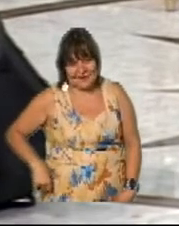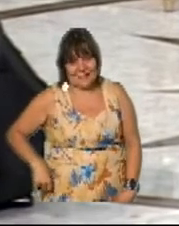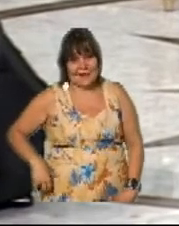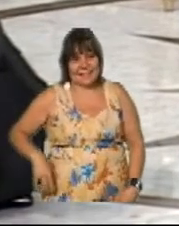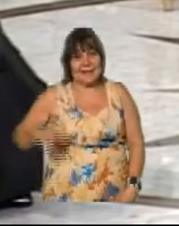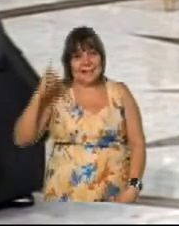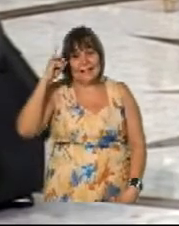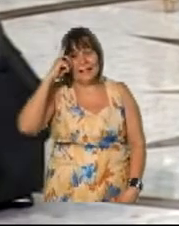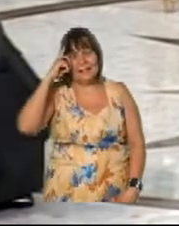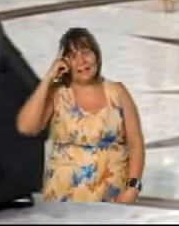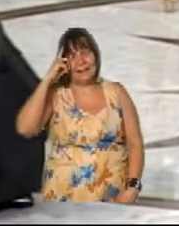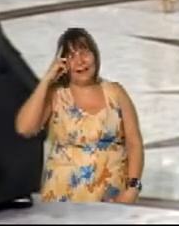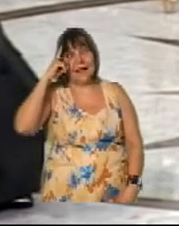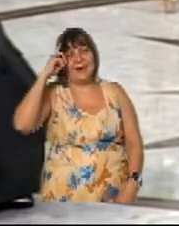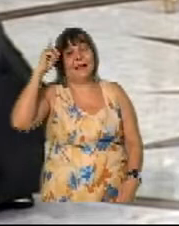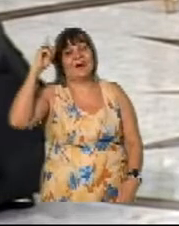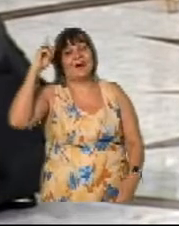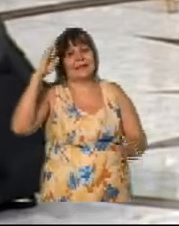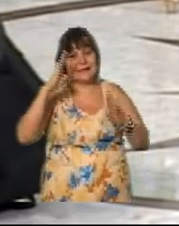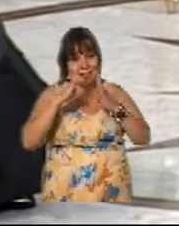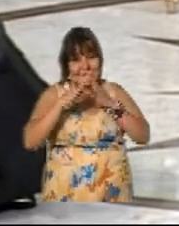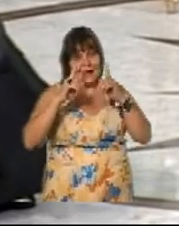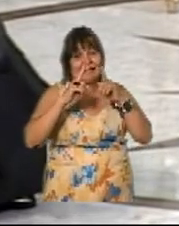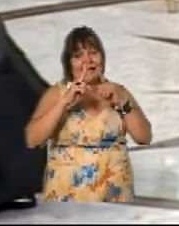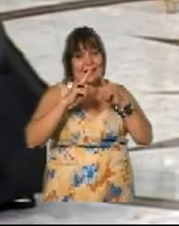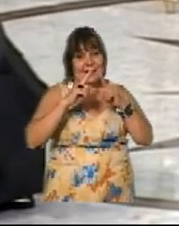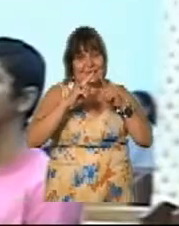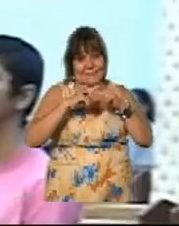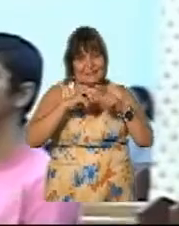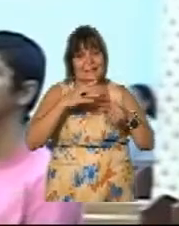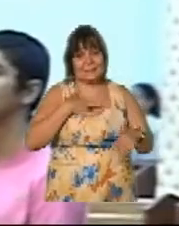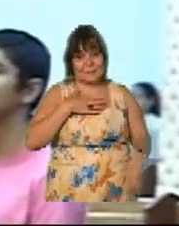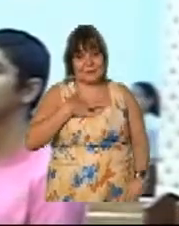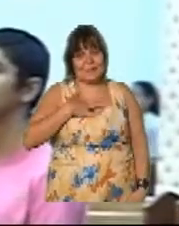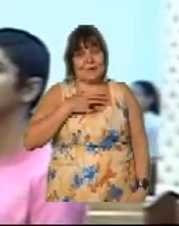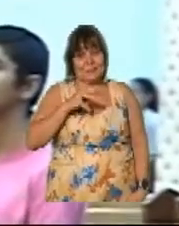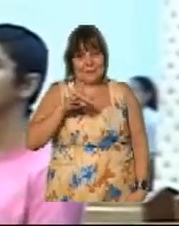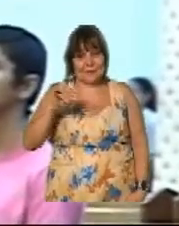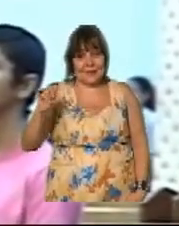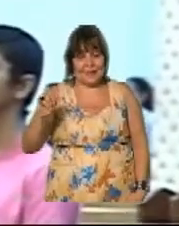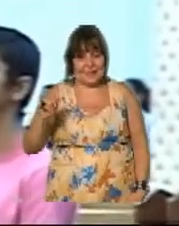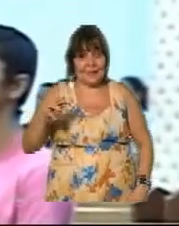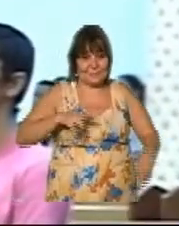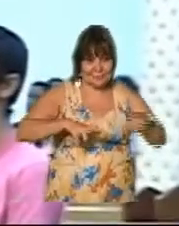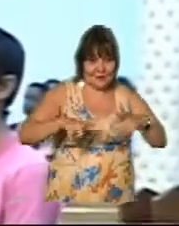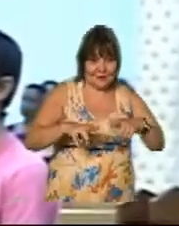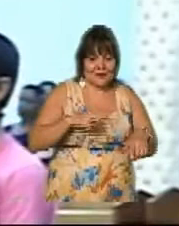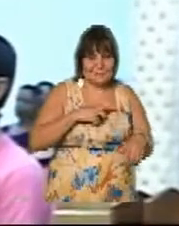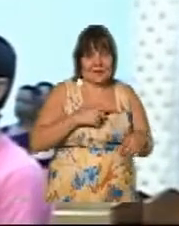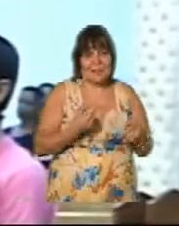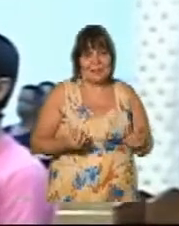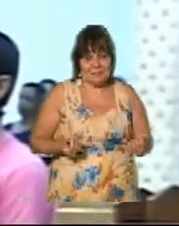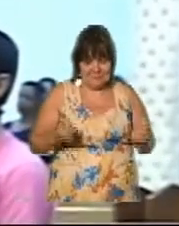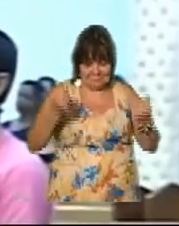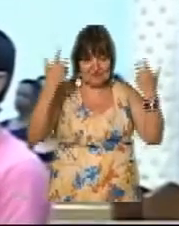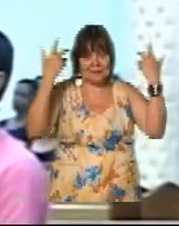Na casa do meu pai, os meus empregados têm fartura, e eu aqui na